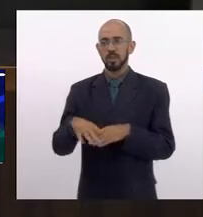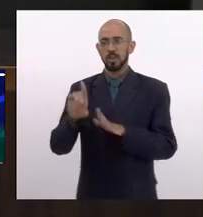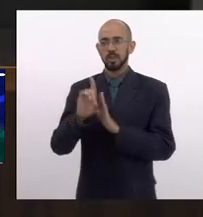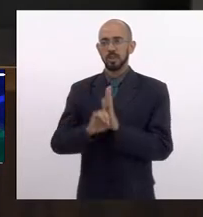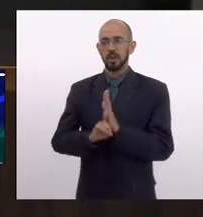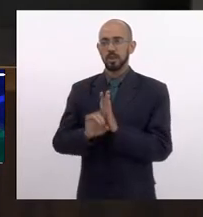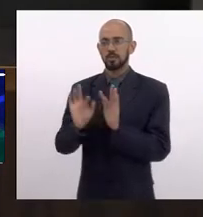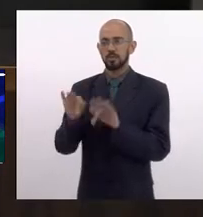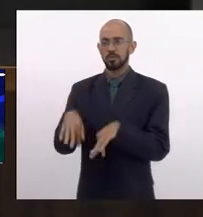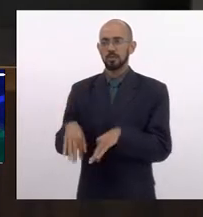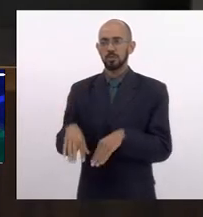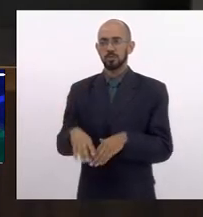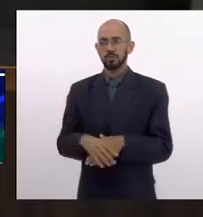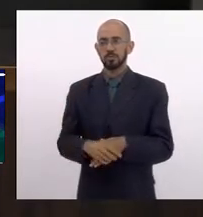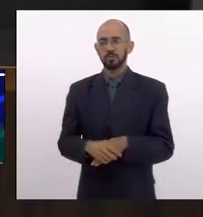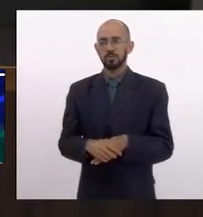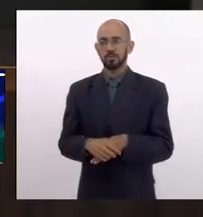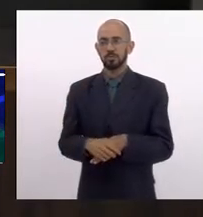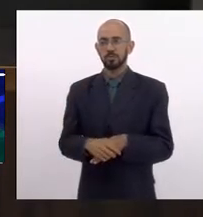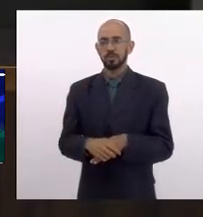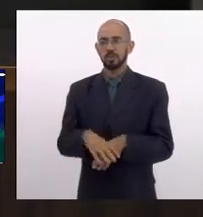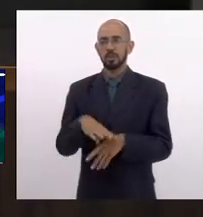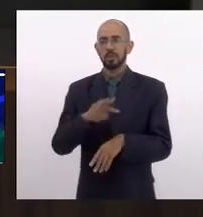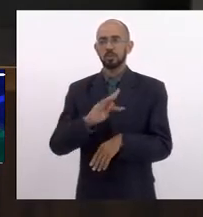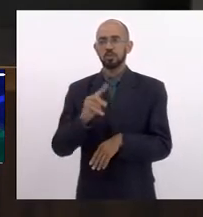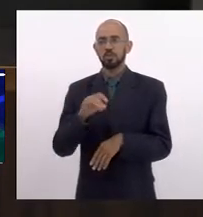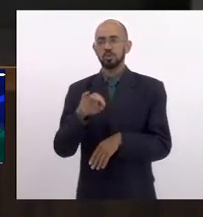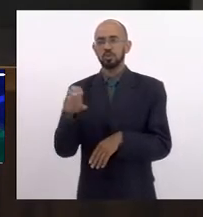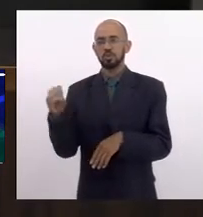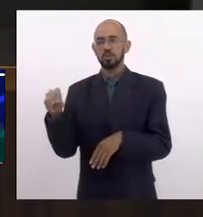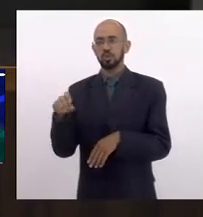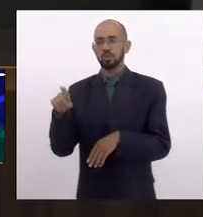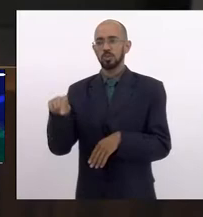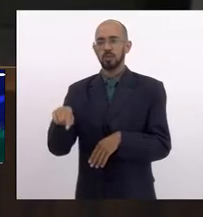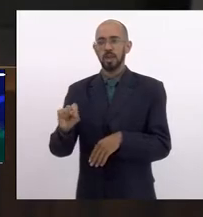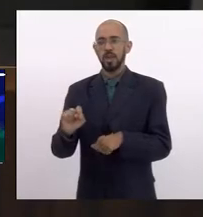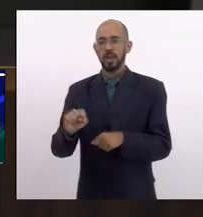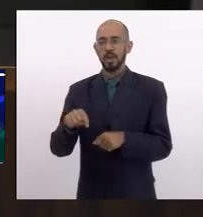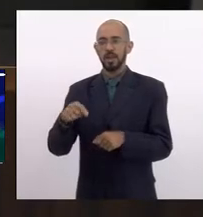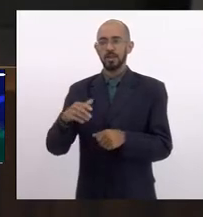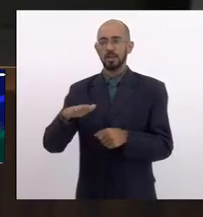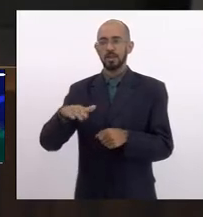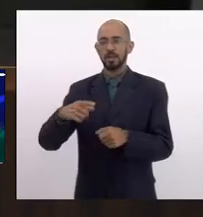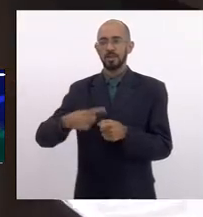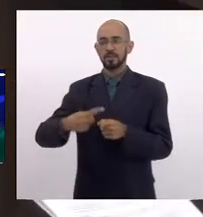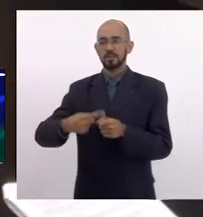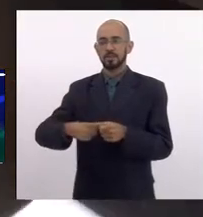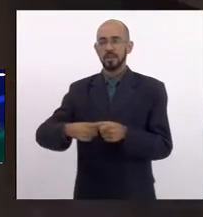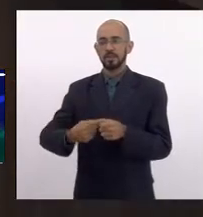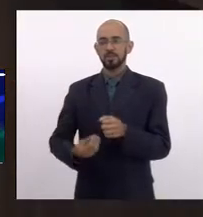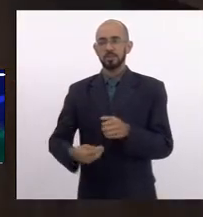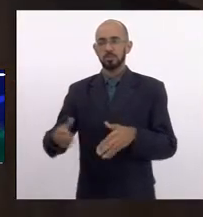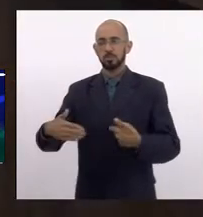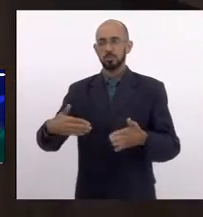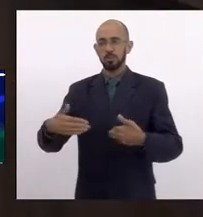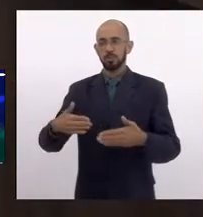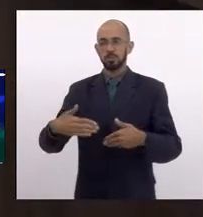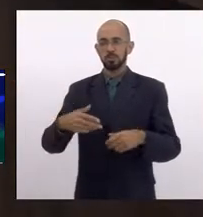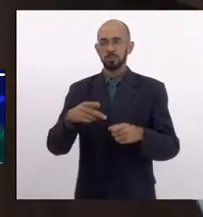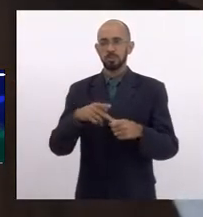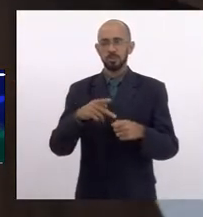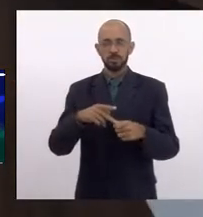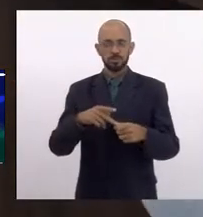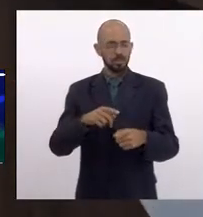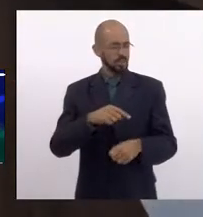Ok o Chico é da cidade da região que produz petróleo mas eu não tô entendendo o seu presidente